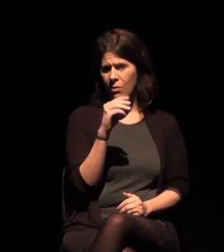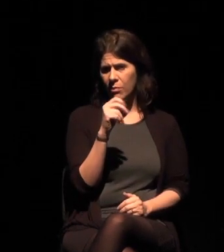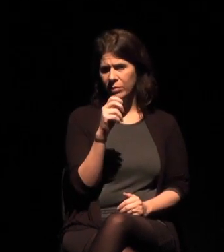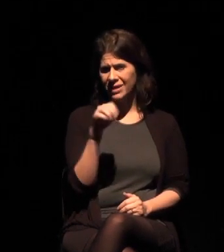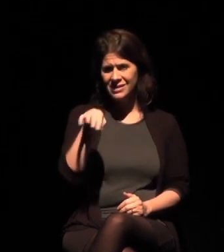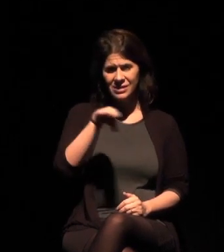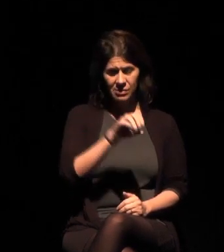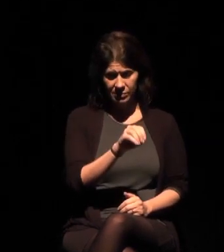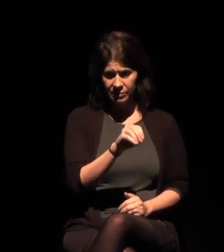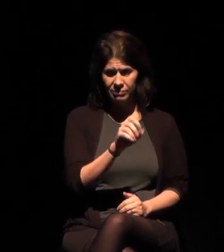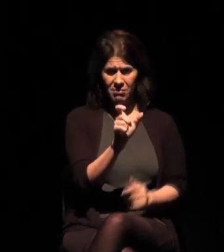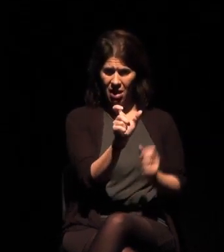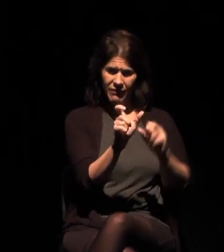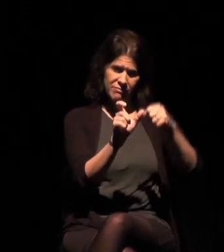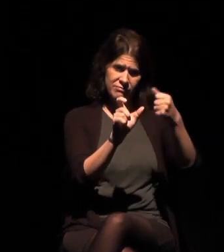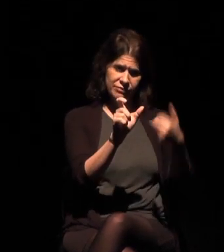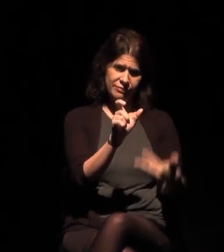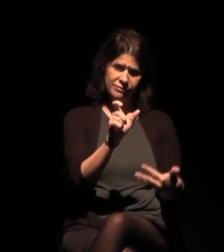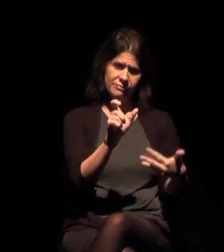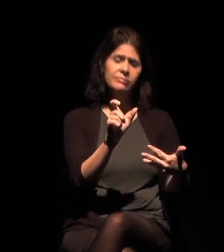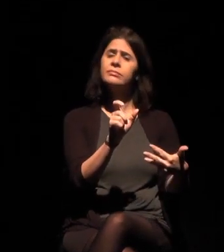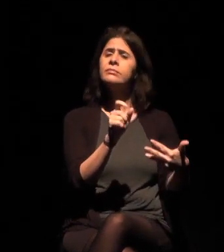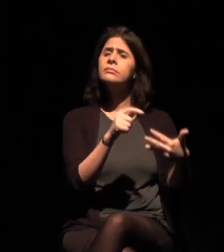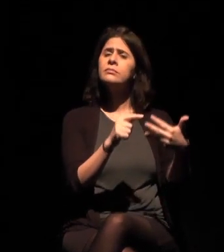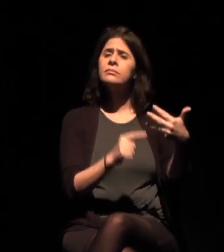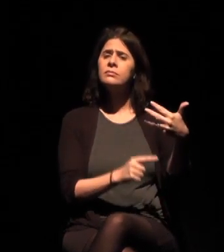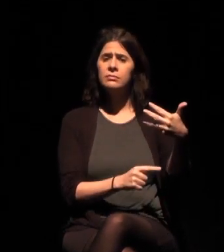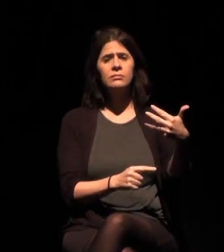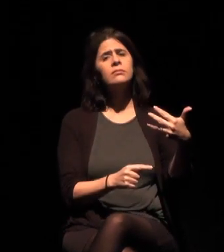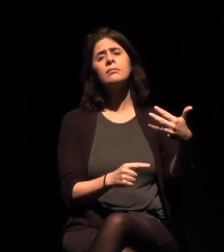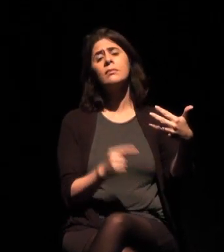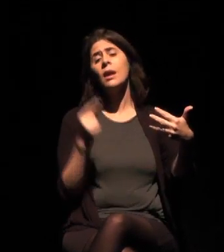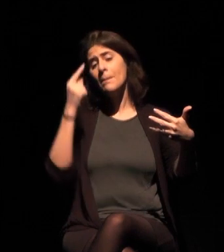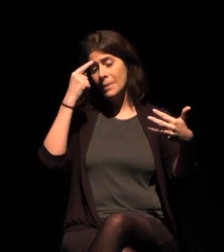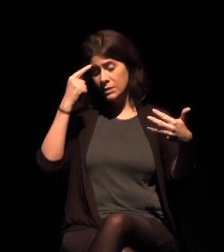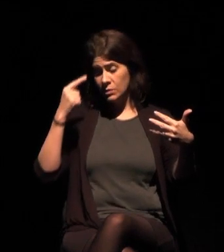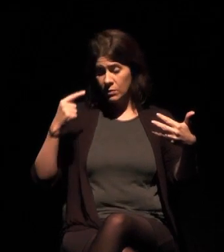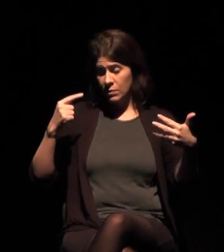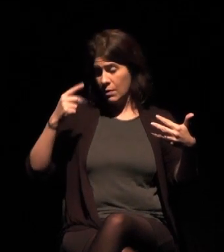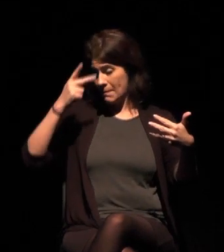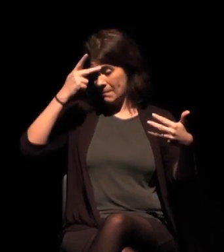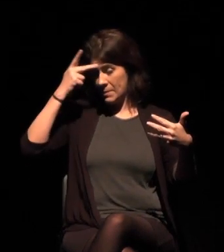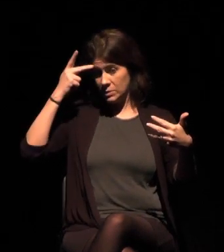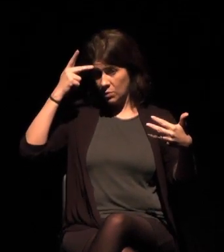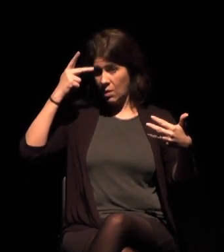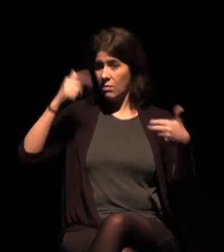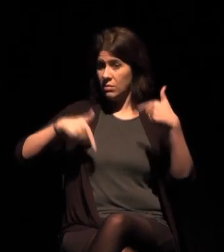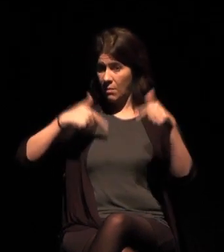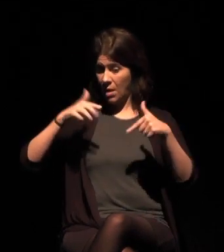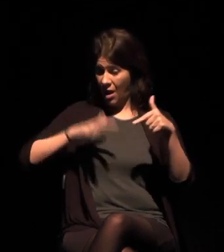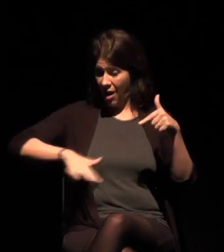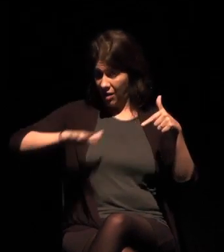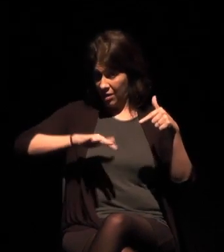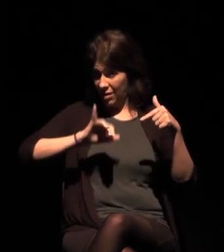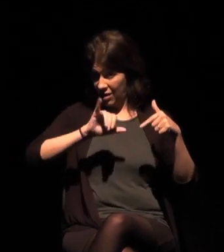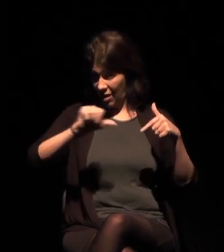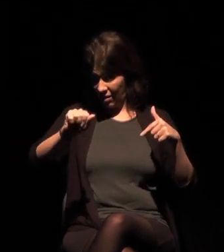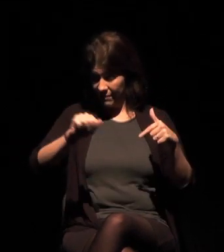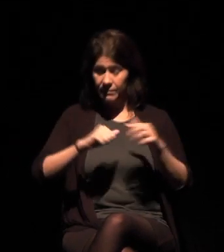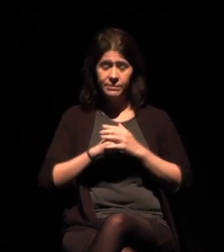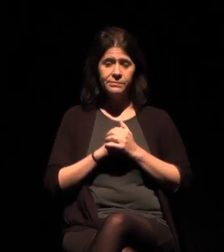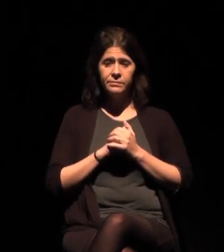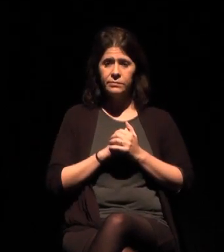olhando o trabalho na área é de a eu acho que o que vai dominar nos próximos anos é uma tentativa de